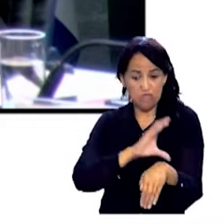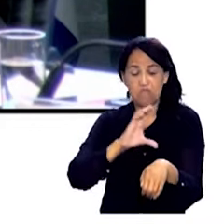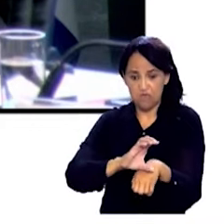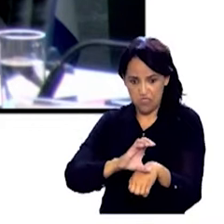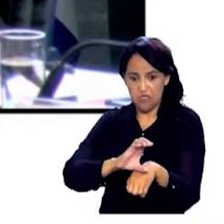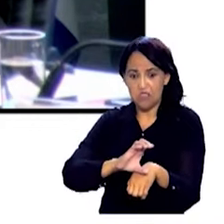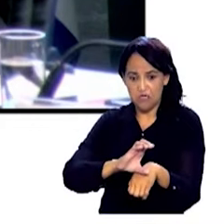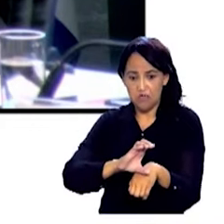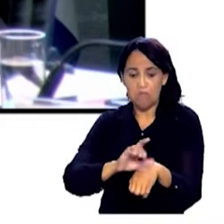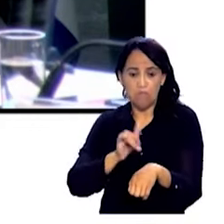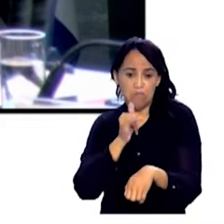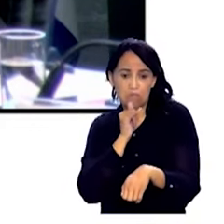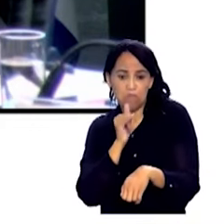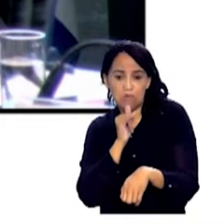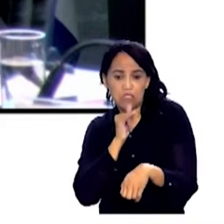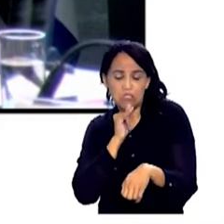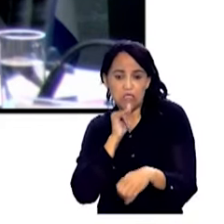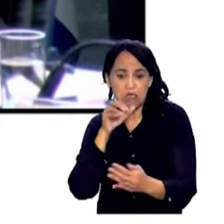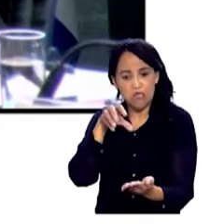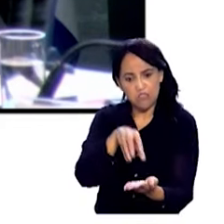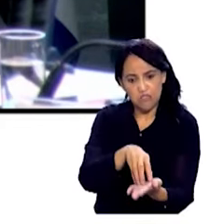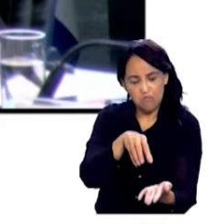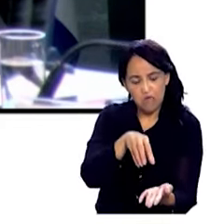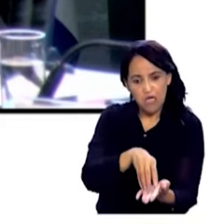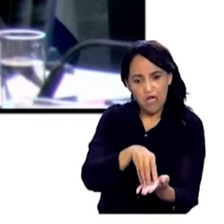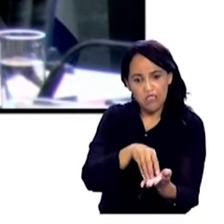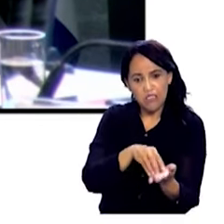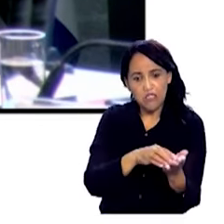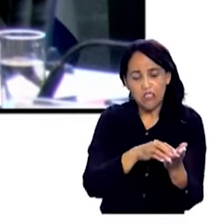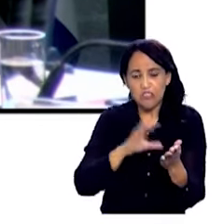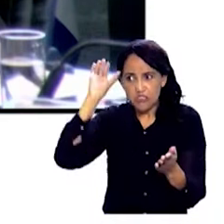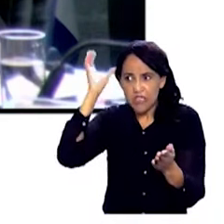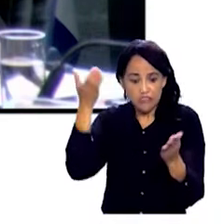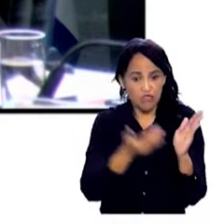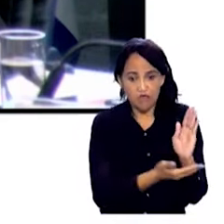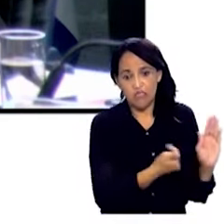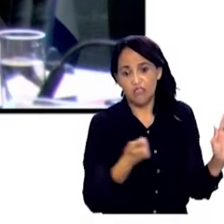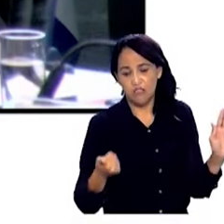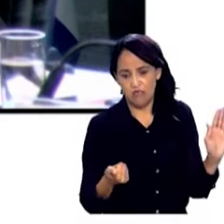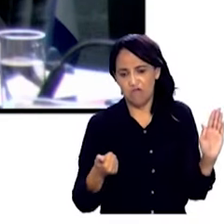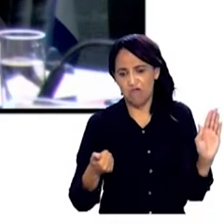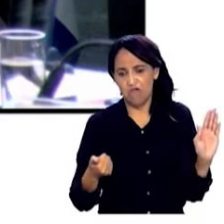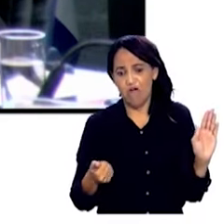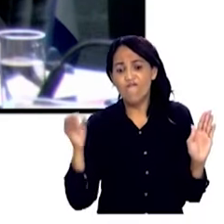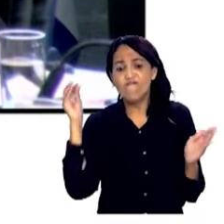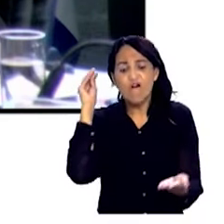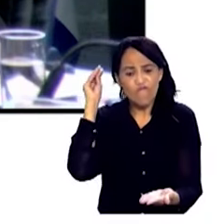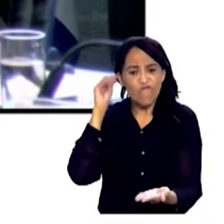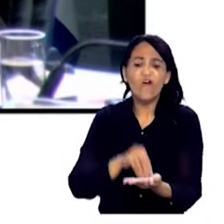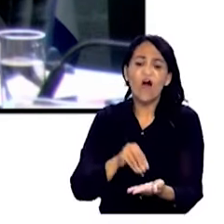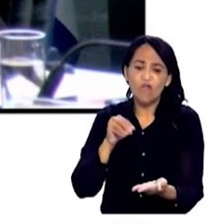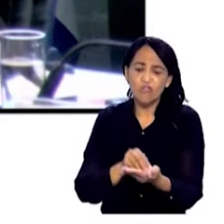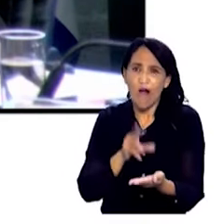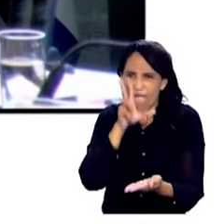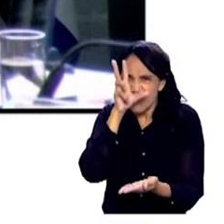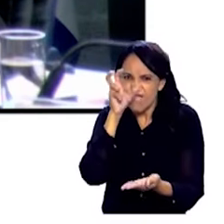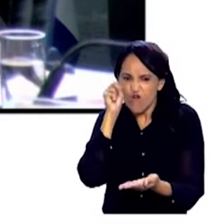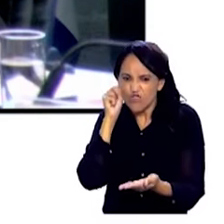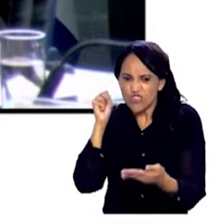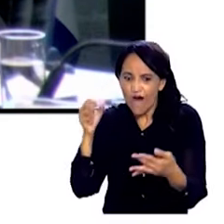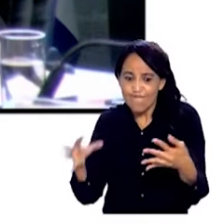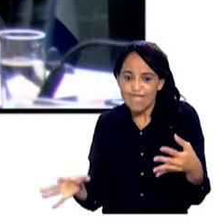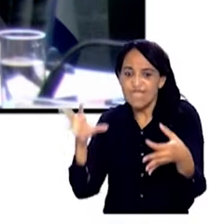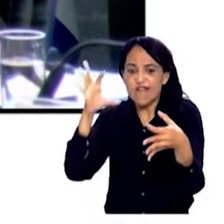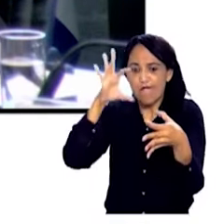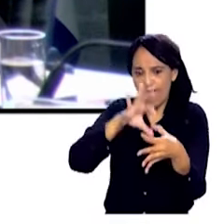exemplo tribunais de decisões de cassação de fato carecem de força vinculante formal particularmente se